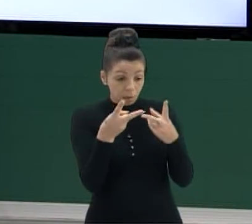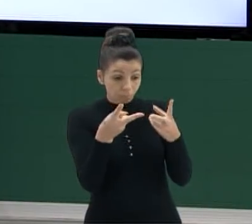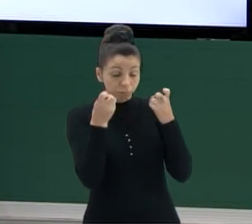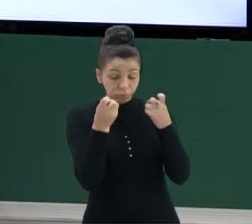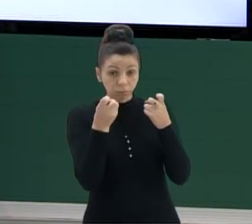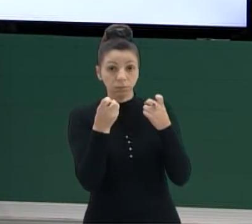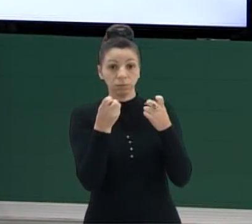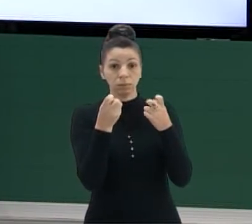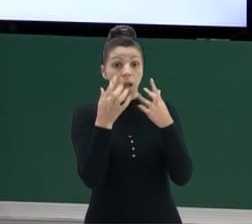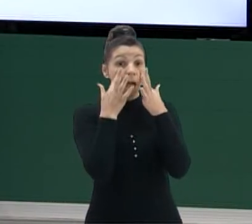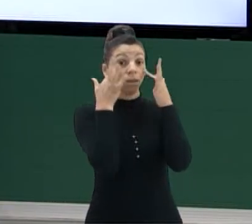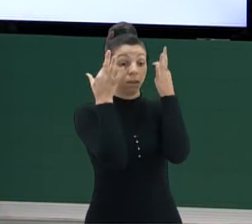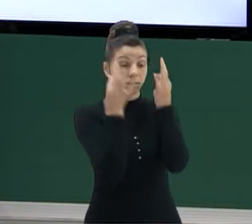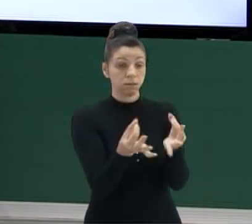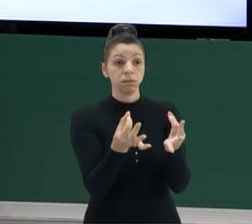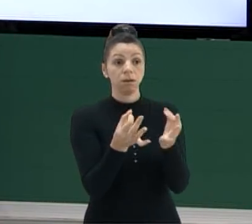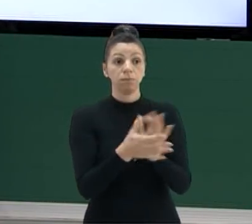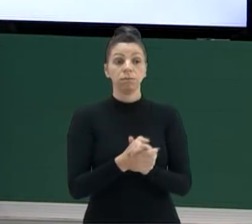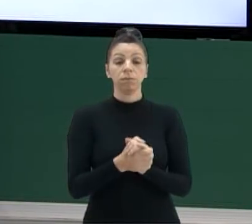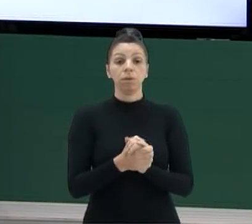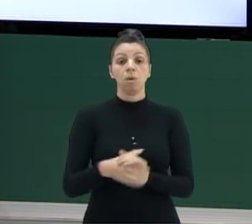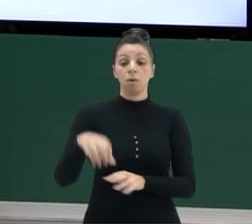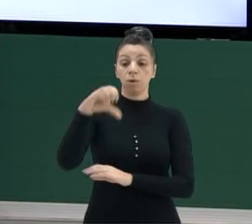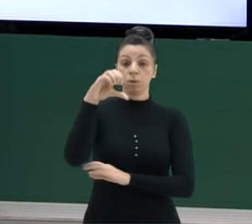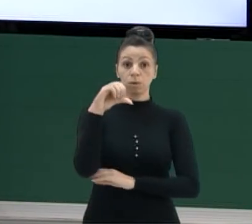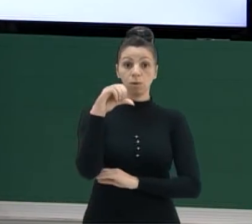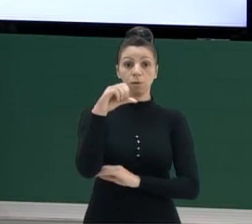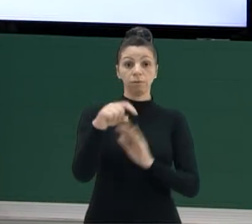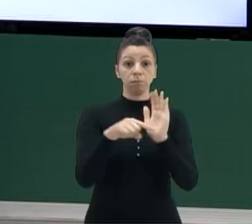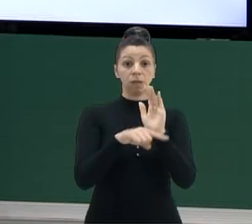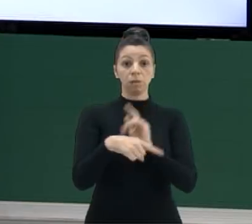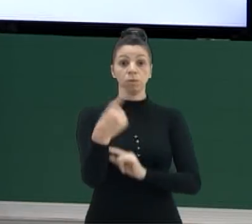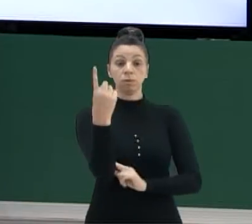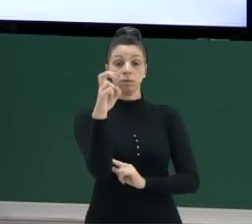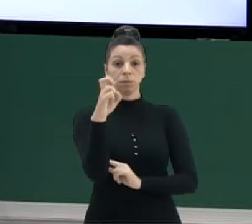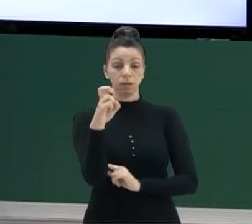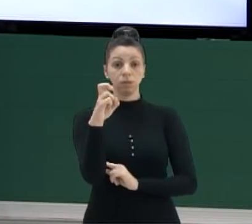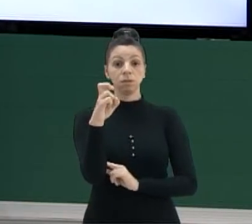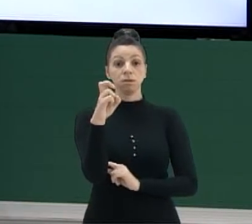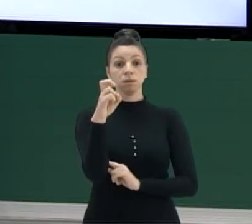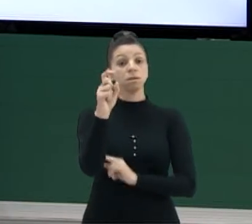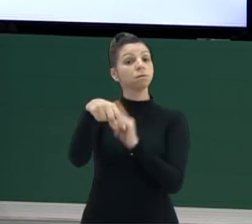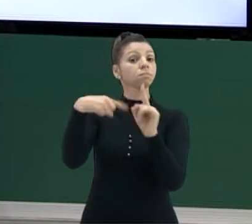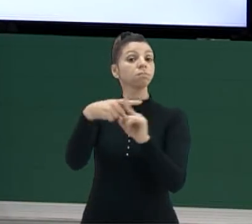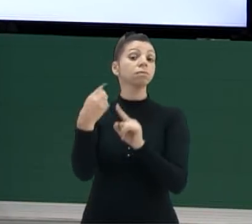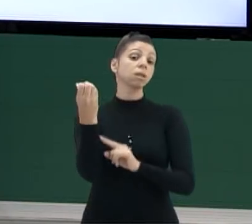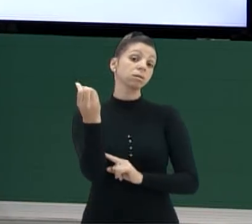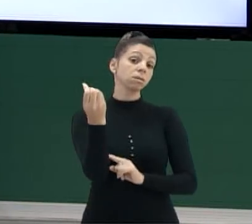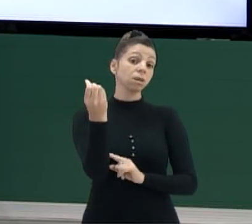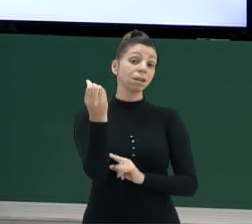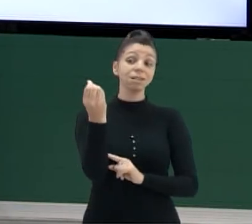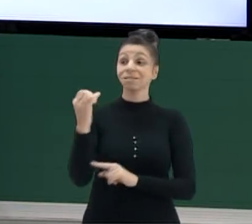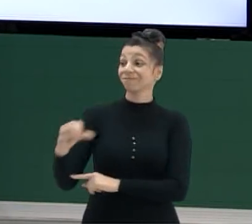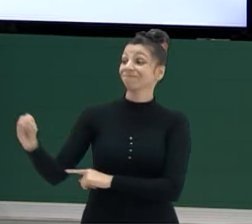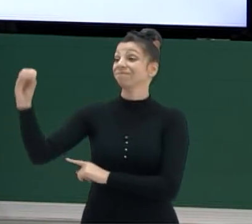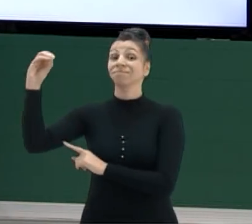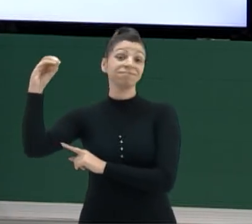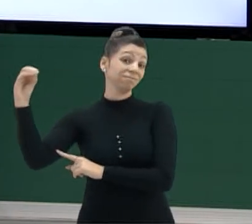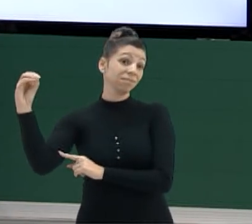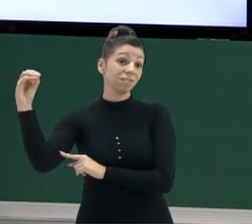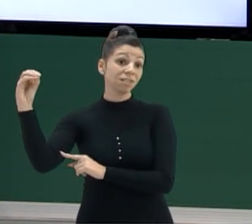Então, 9 menos 15 mais 6 vai dar quanto? 0. Então, 9 menos